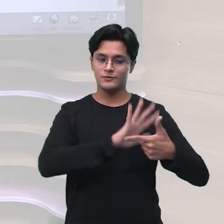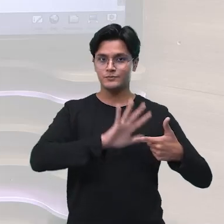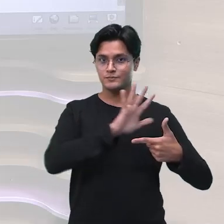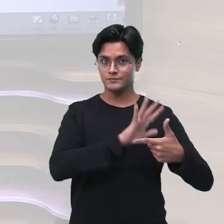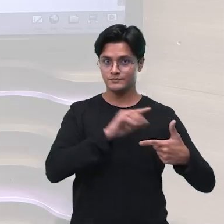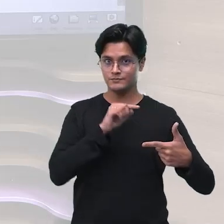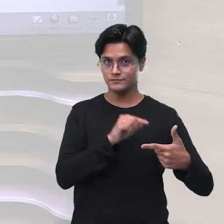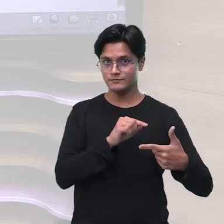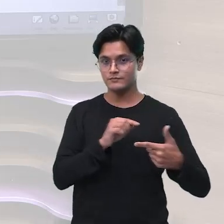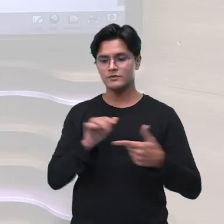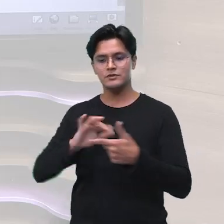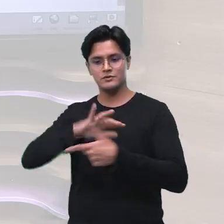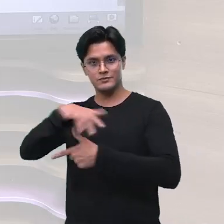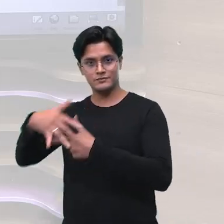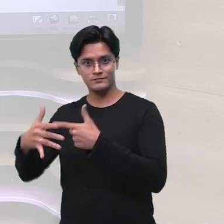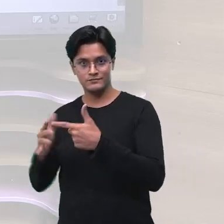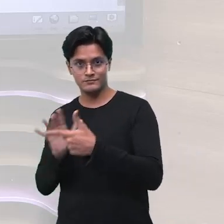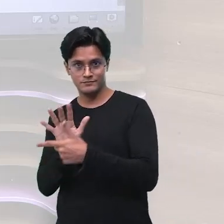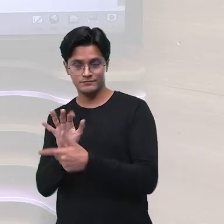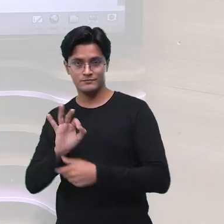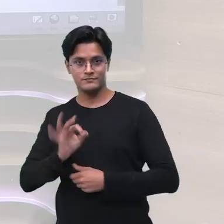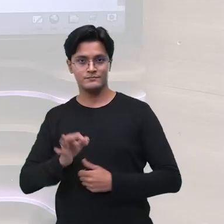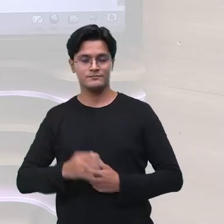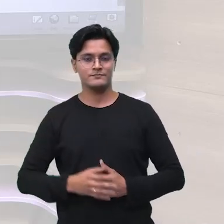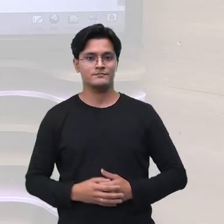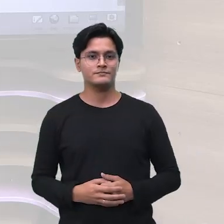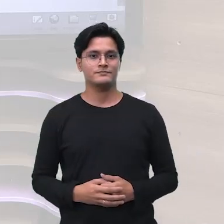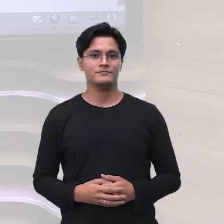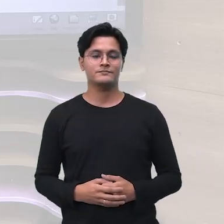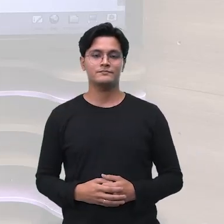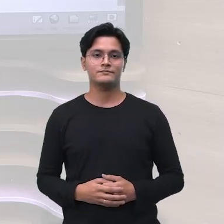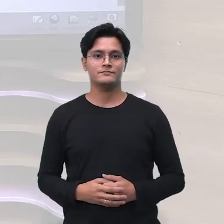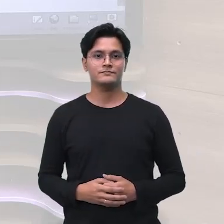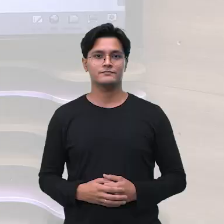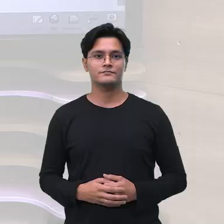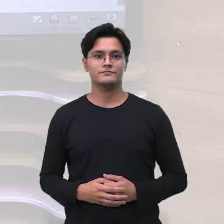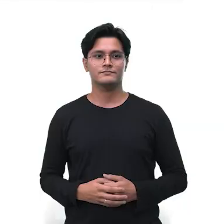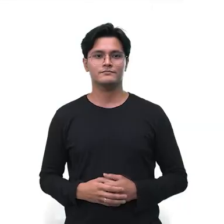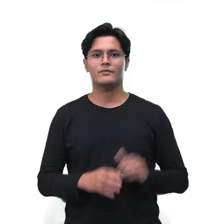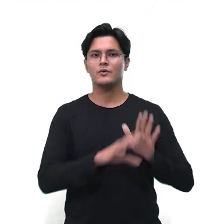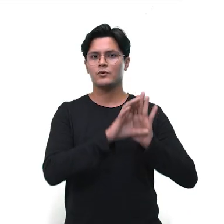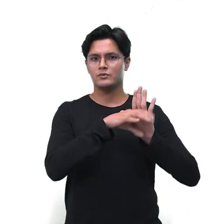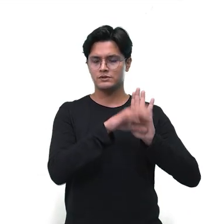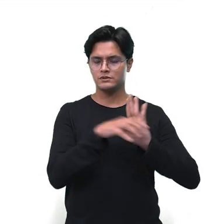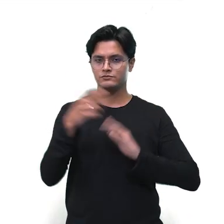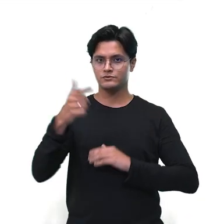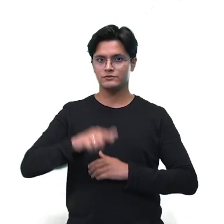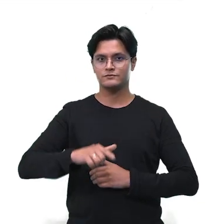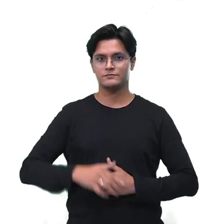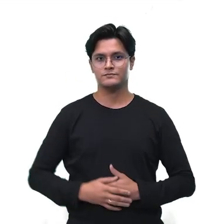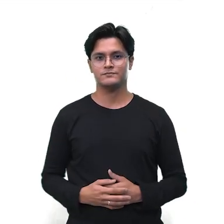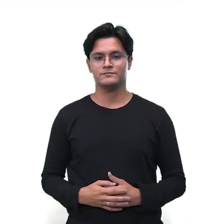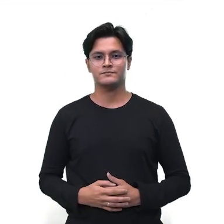geométrico para uma figura geométrica plana, tá certo? Vamos voltar então para o nosso conceito.